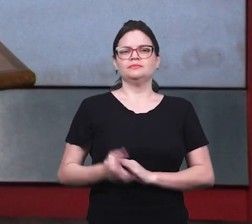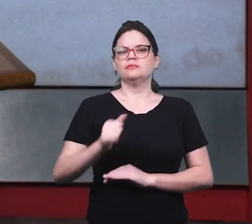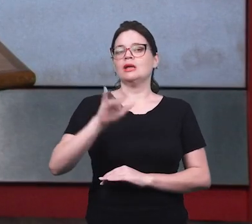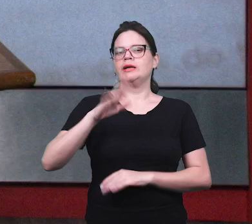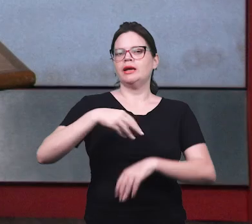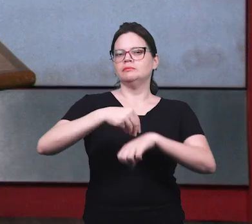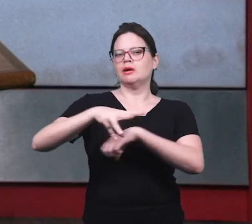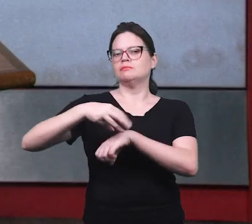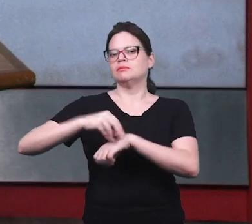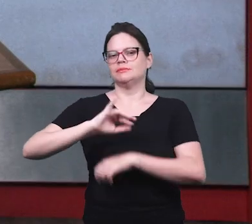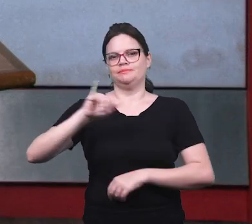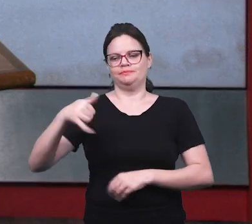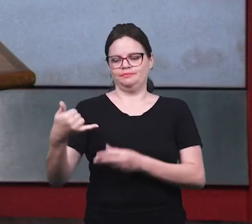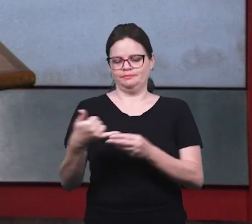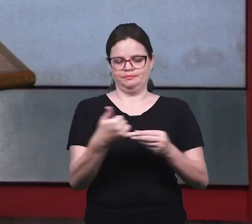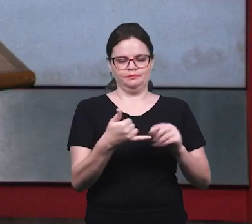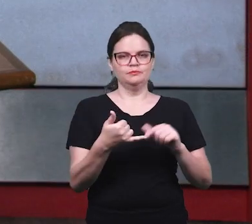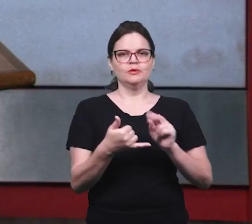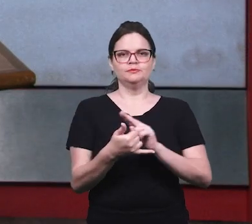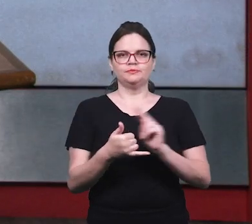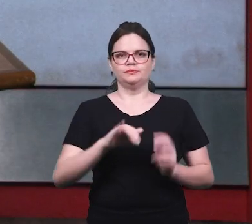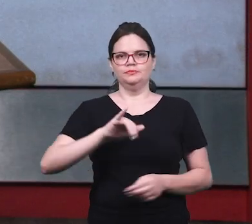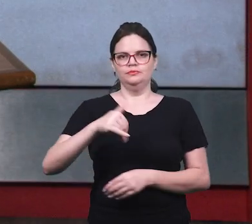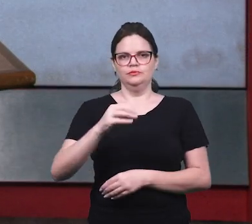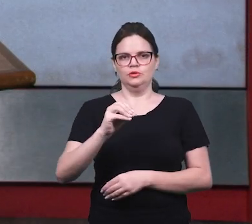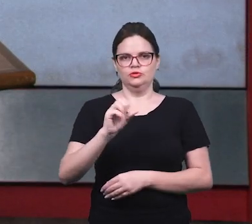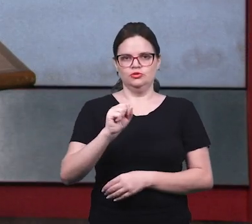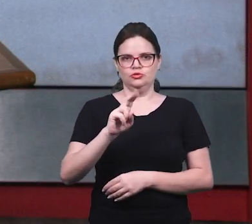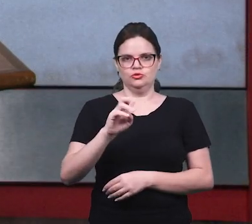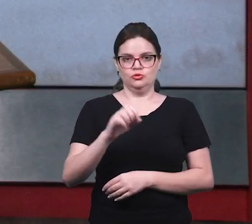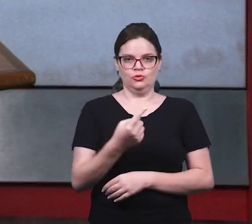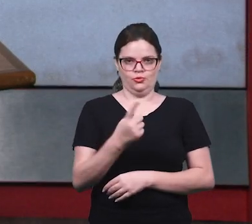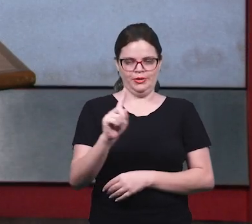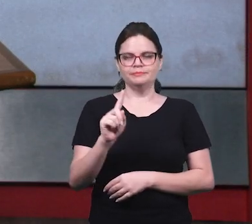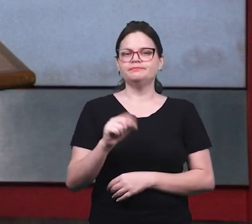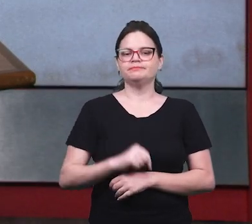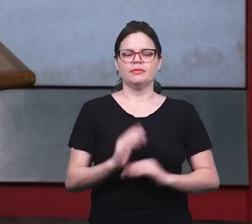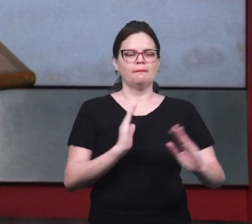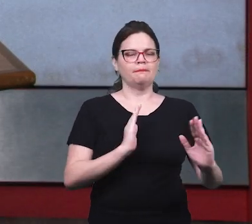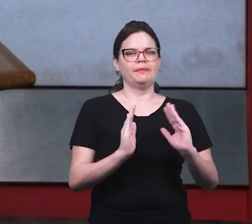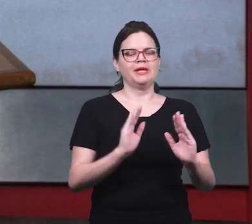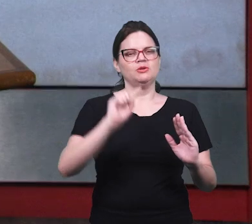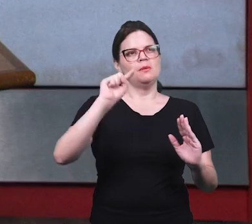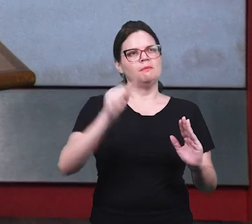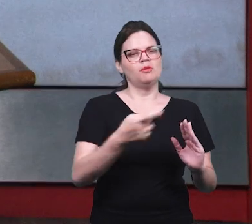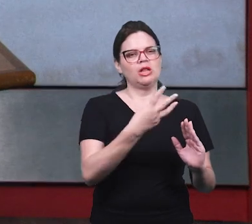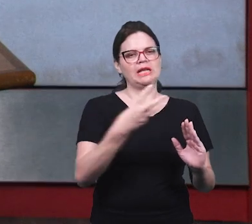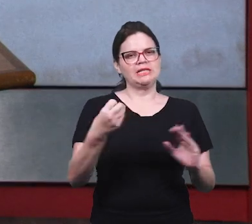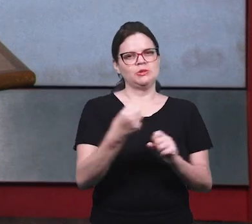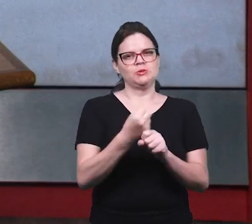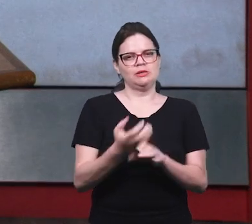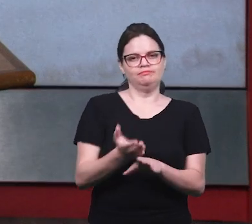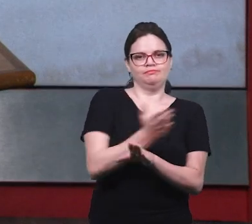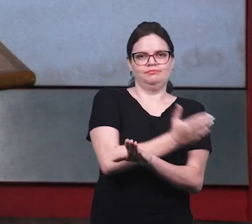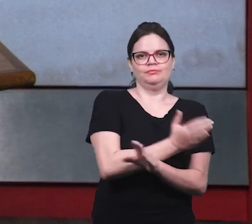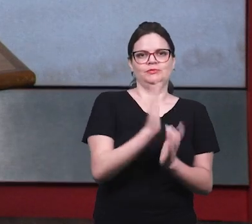por Josué no tempo da conquista de Canaã, aproximadamente 1.300 anos antes de